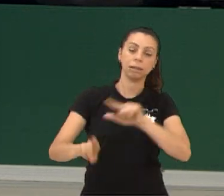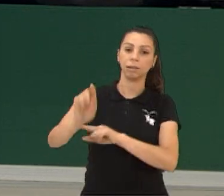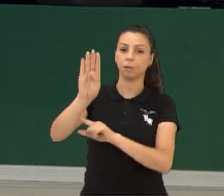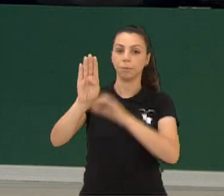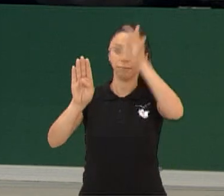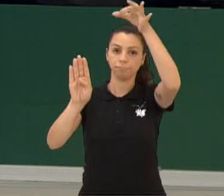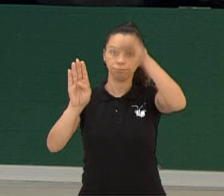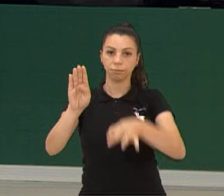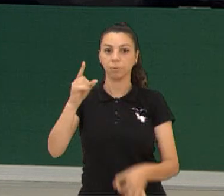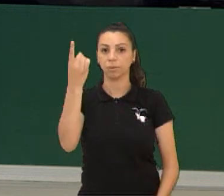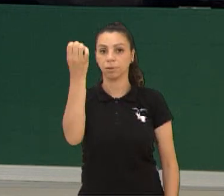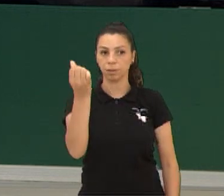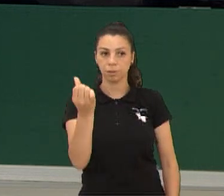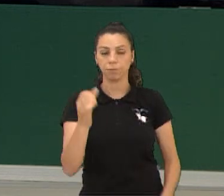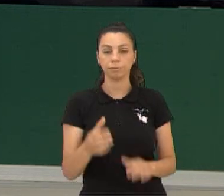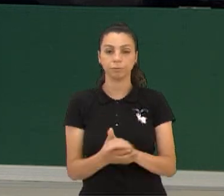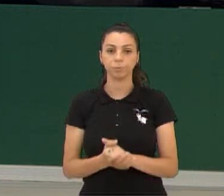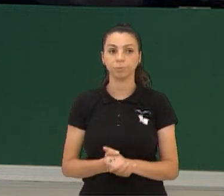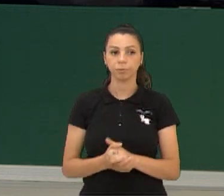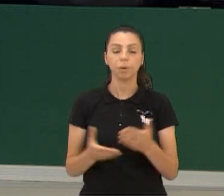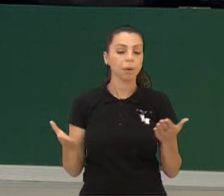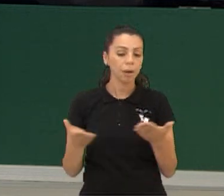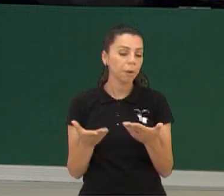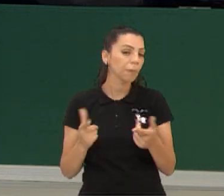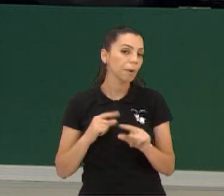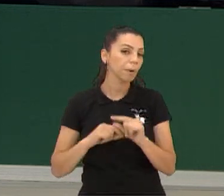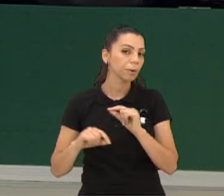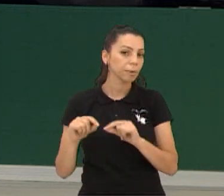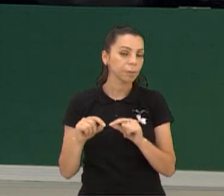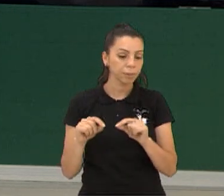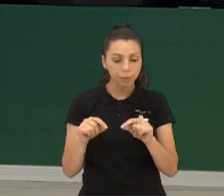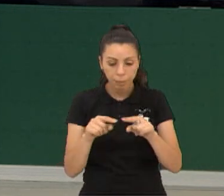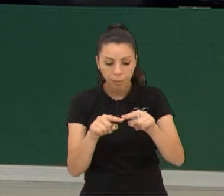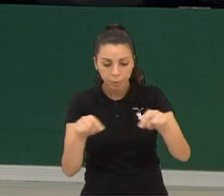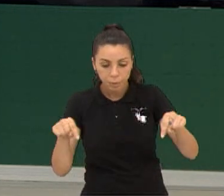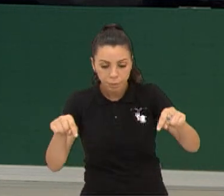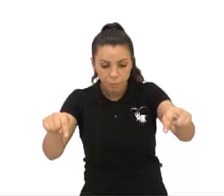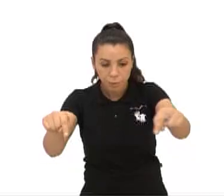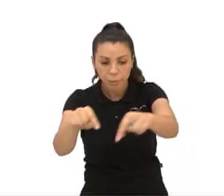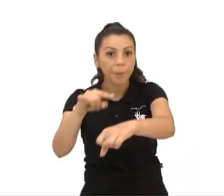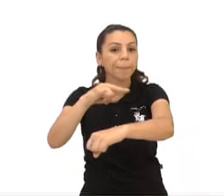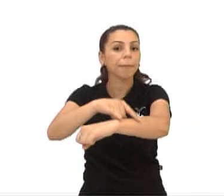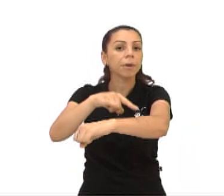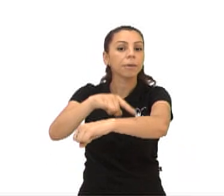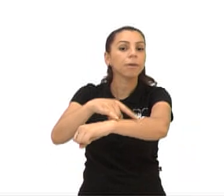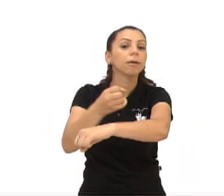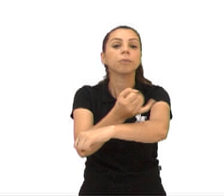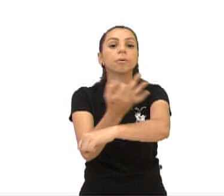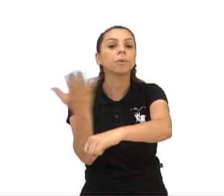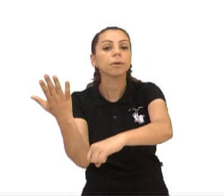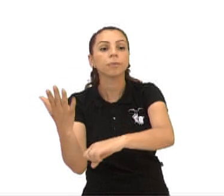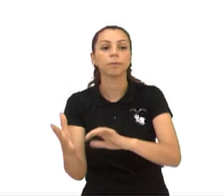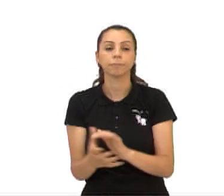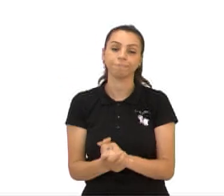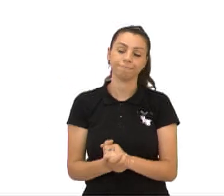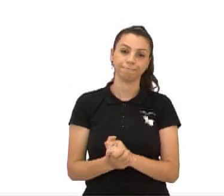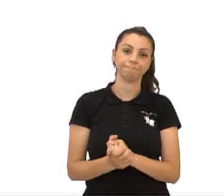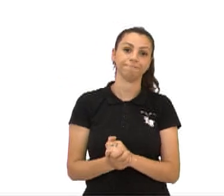metros quadrados. Agora é o próximo. Quantos metros quadrados o piso do banheiro terá? Vamos lá? Banheiro.